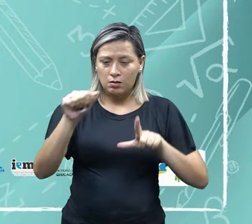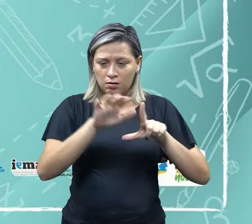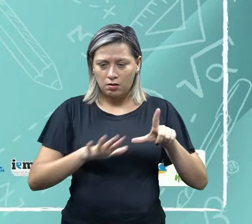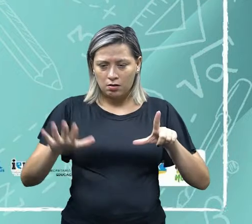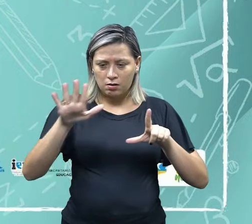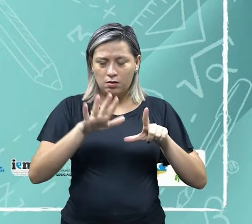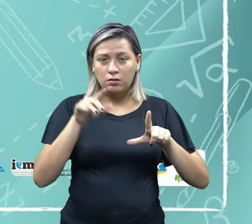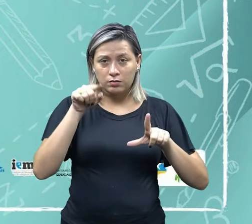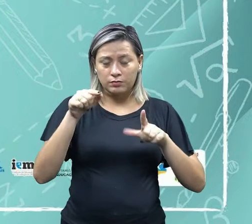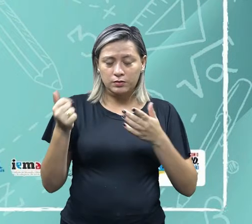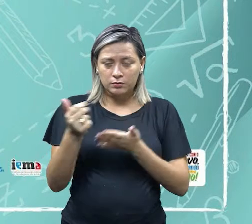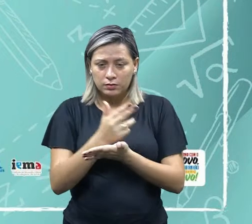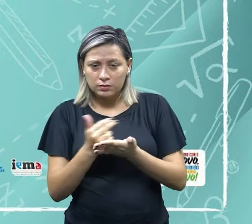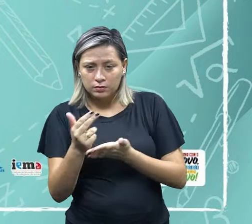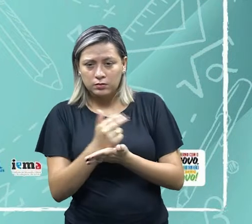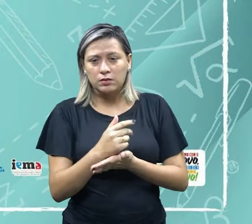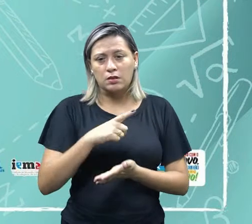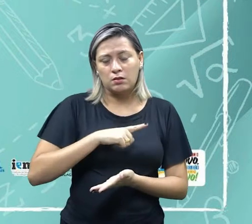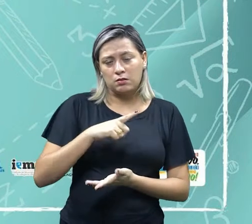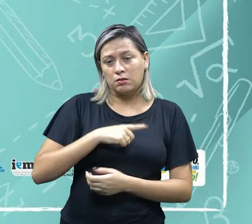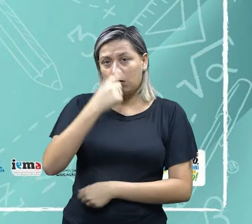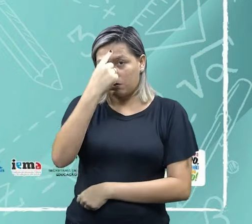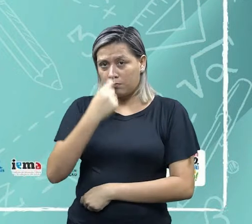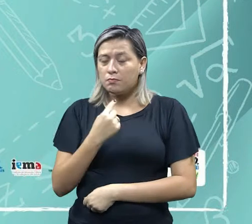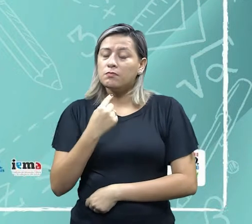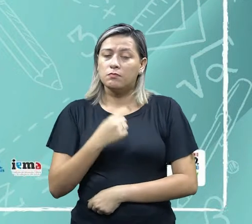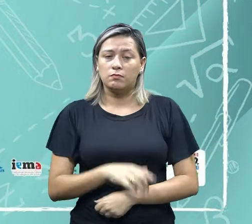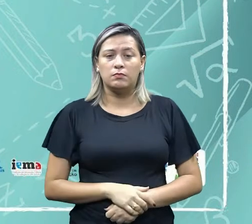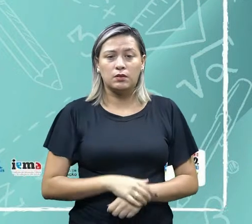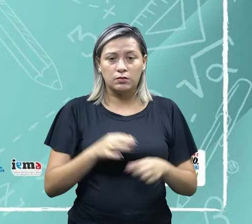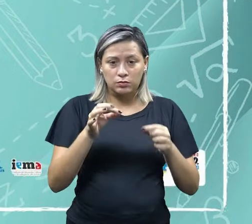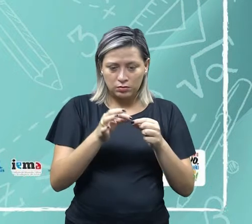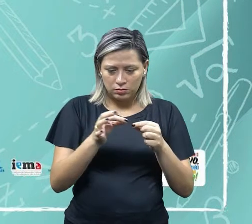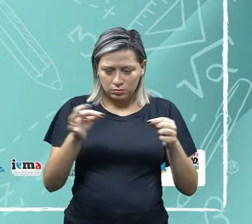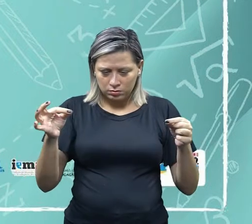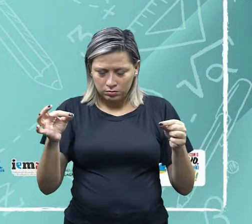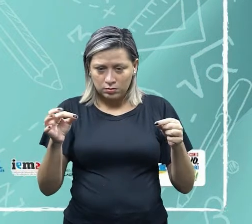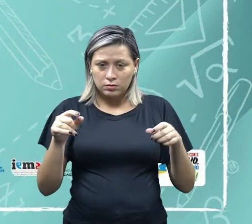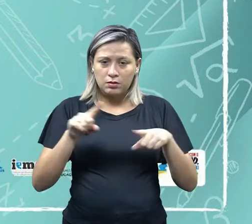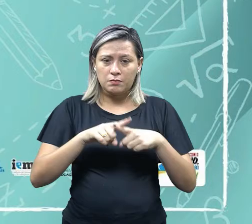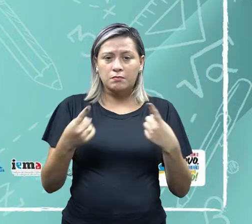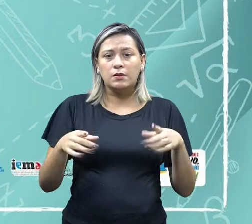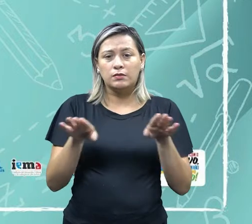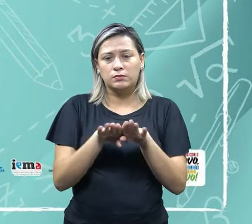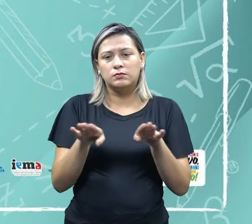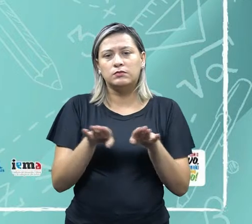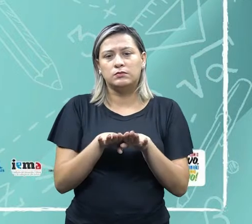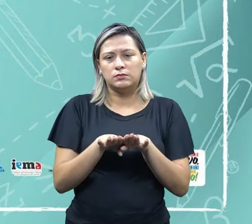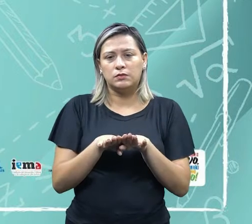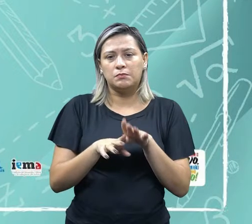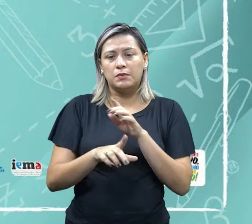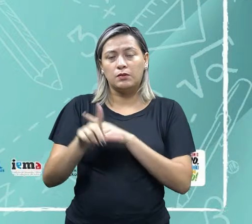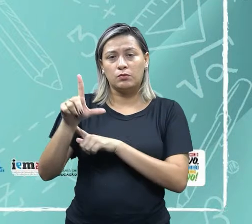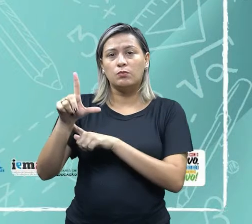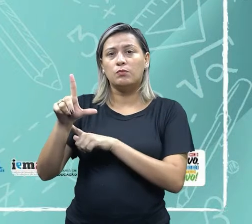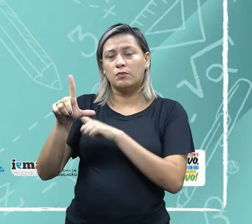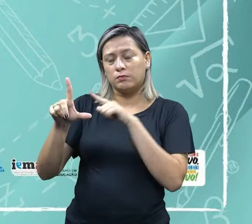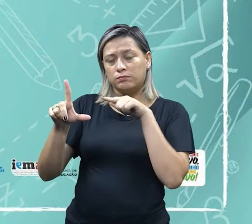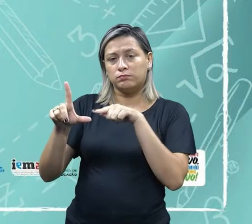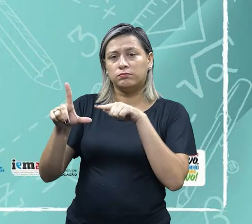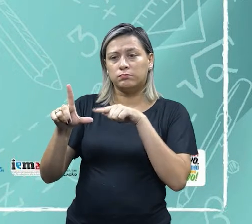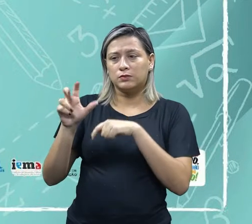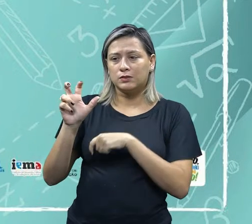tem essa figura, é a linha, é para desenhar a linha, mas tem a tecla de atalho, que é a tecla L.